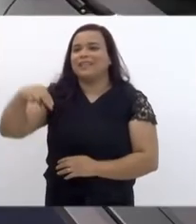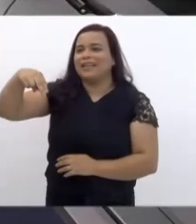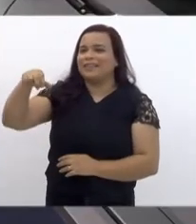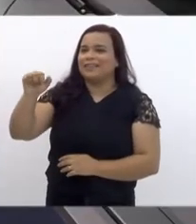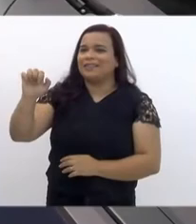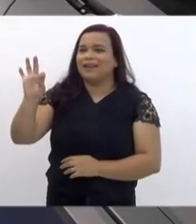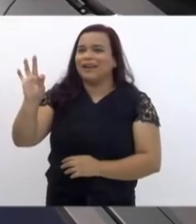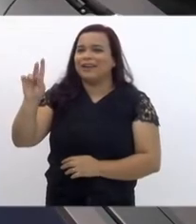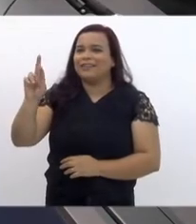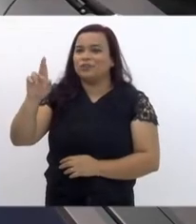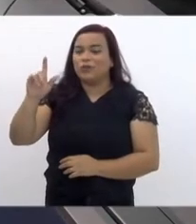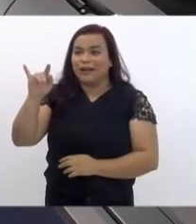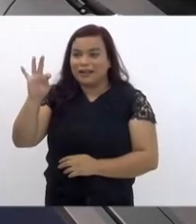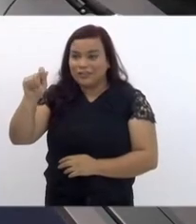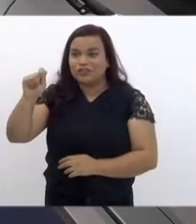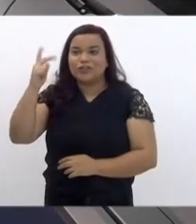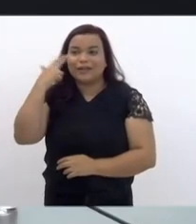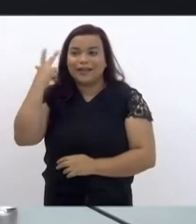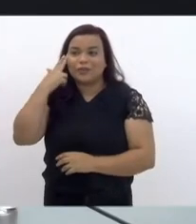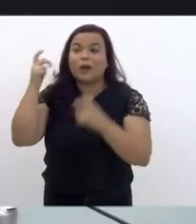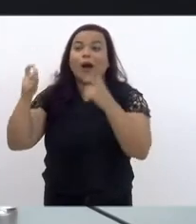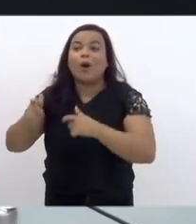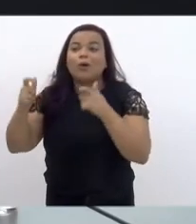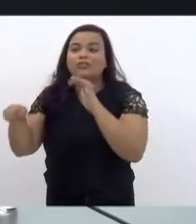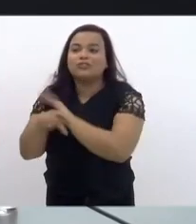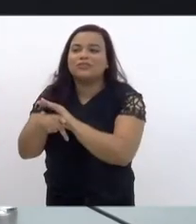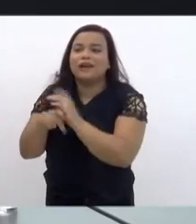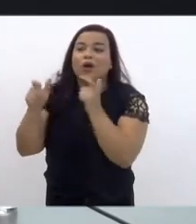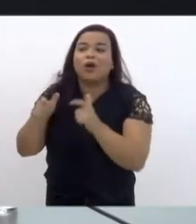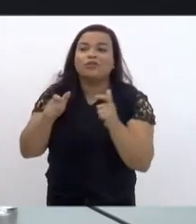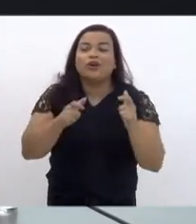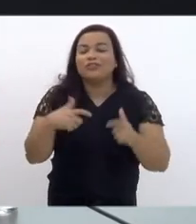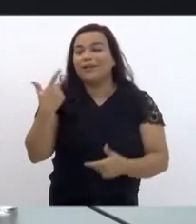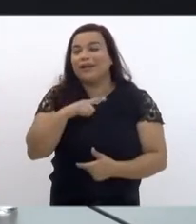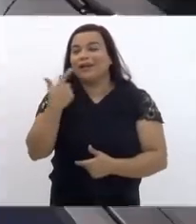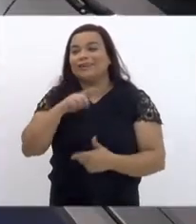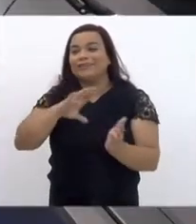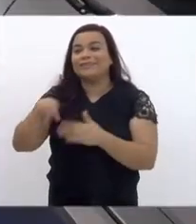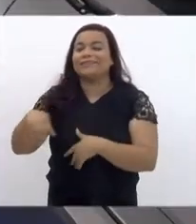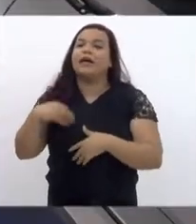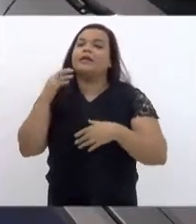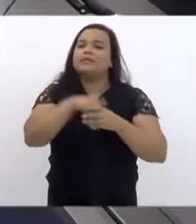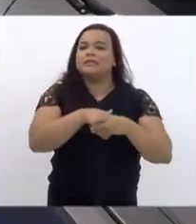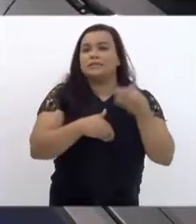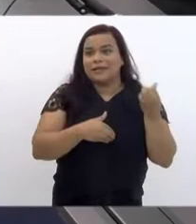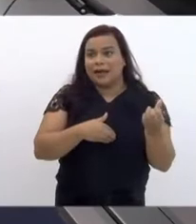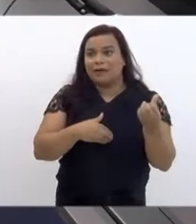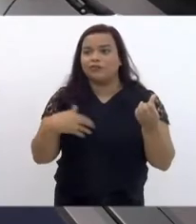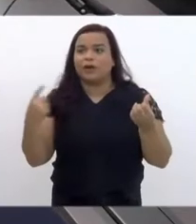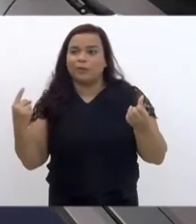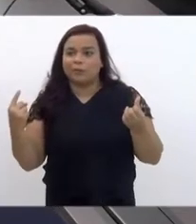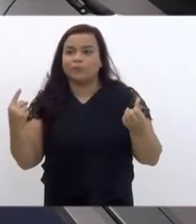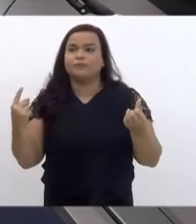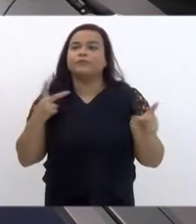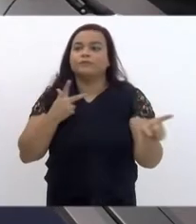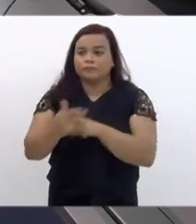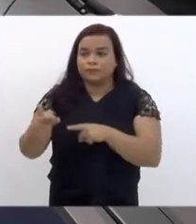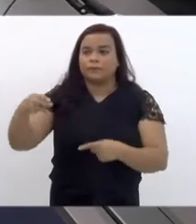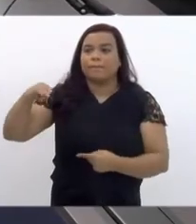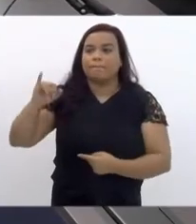que ele é natural de algum lugar, né, Alvaro? Natural de lugar. 6 votos a 1, relator do vencido, deputado Carlos